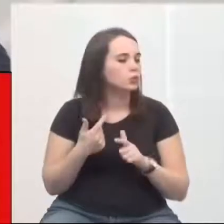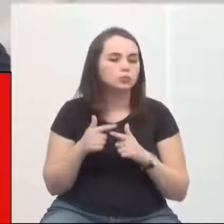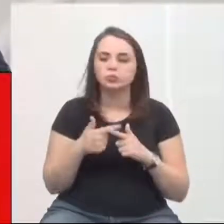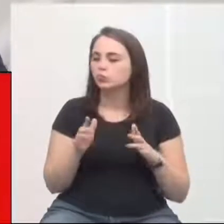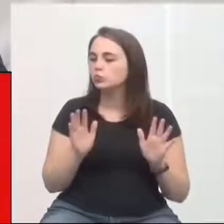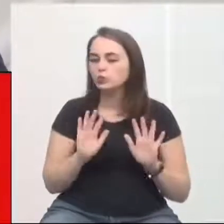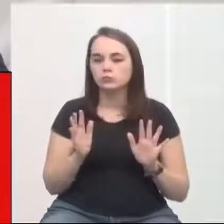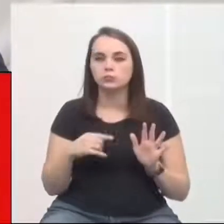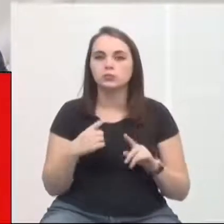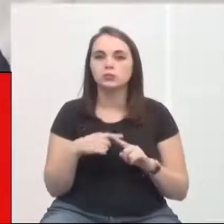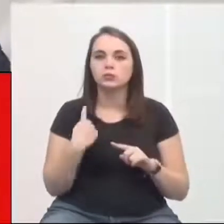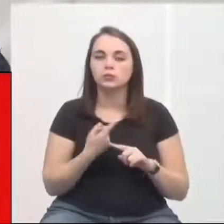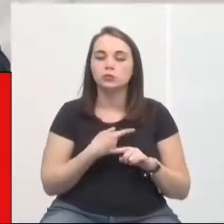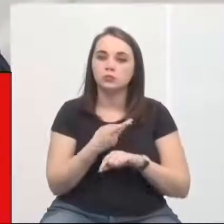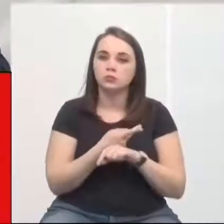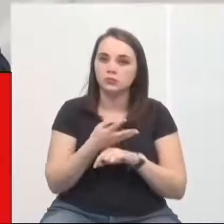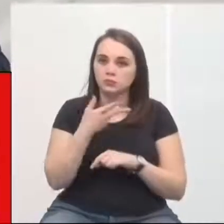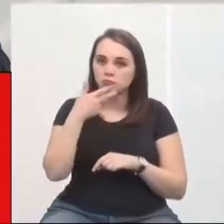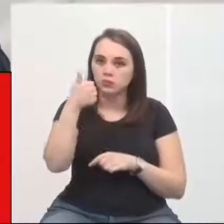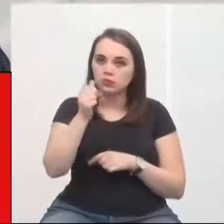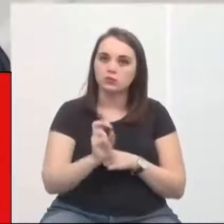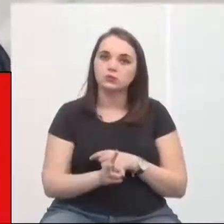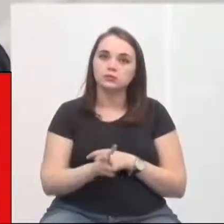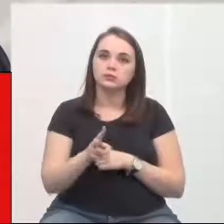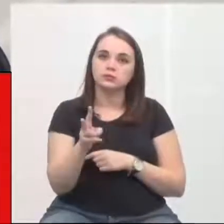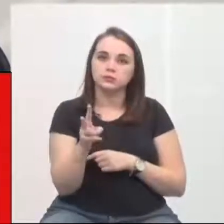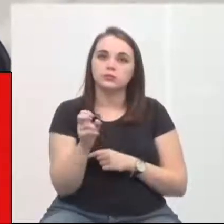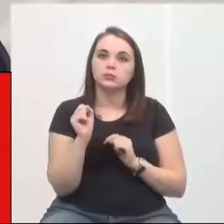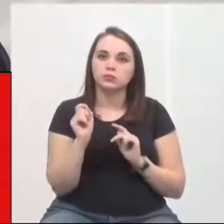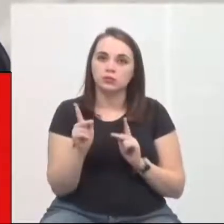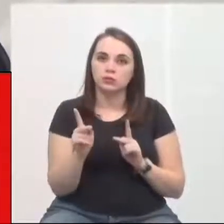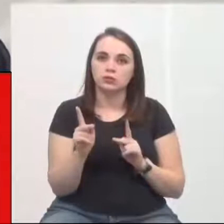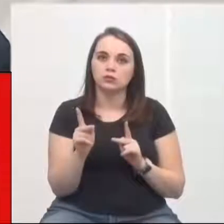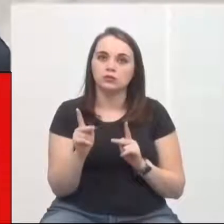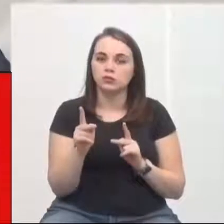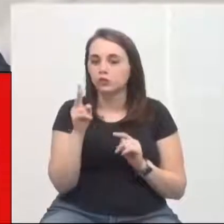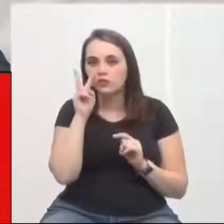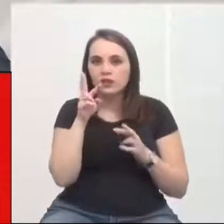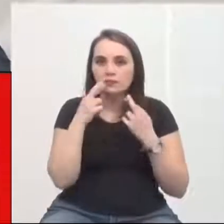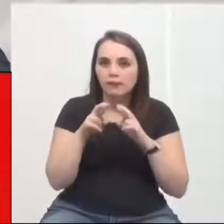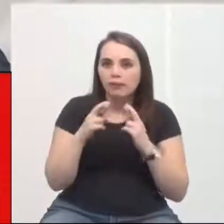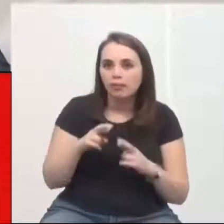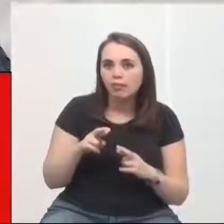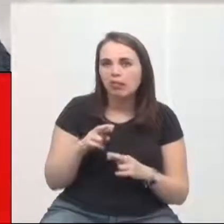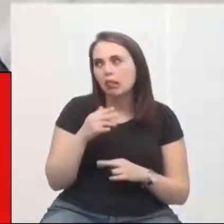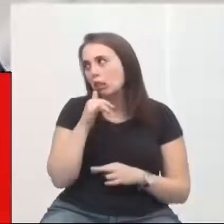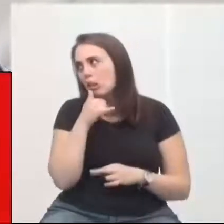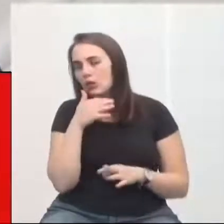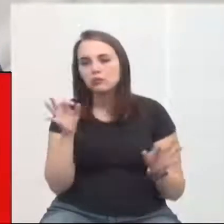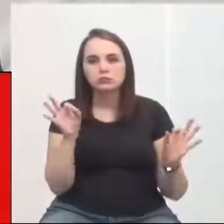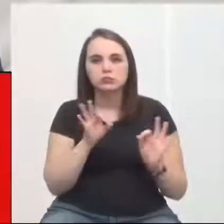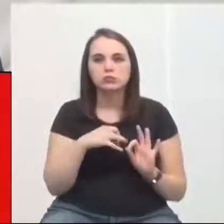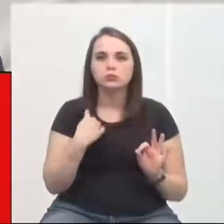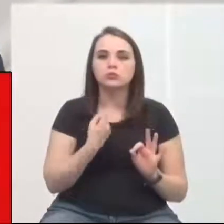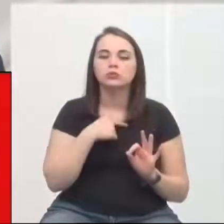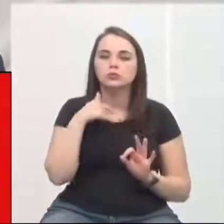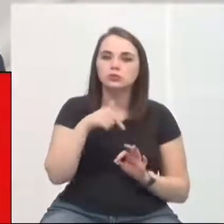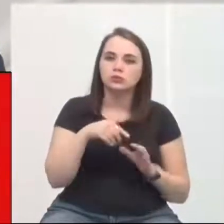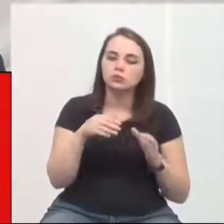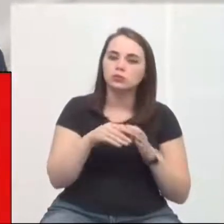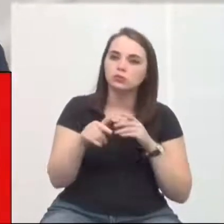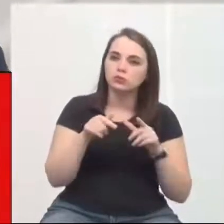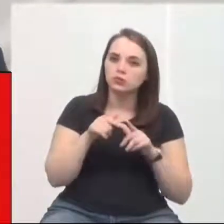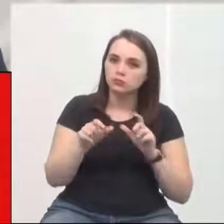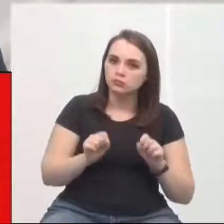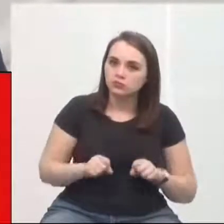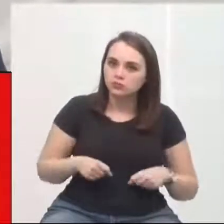porque nós vamos procurar melhorar. Nós não vamos levar uma crítica como uma ofensa ou o que for, porque nós estamos ali, nós temos uma equipe que